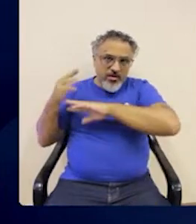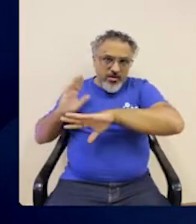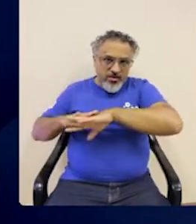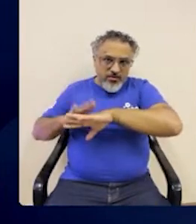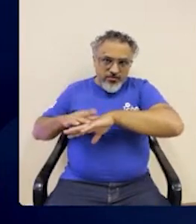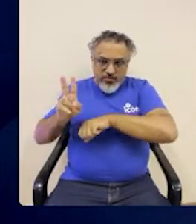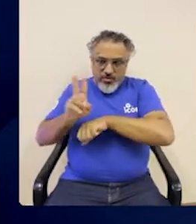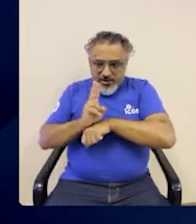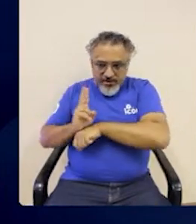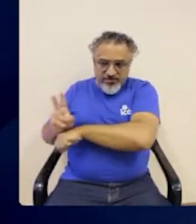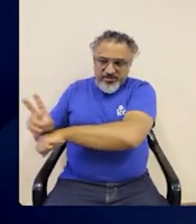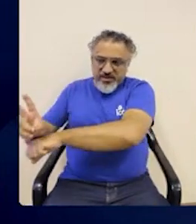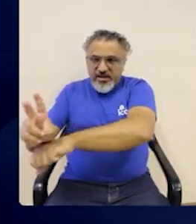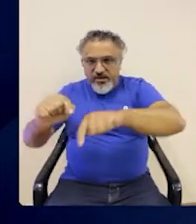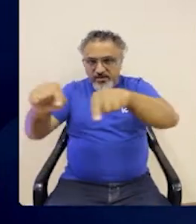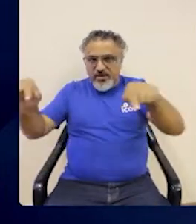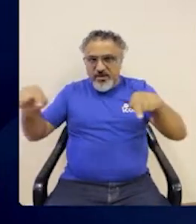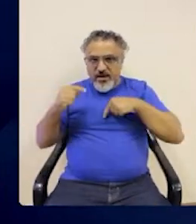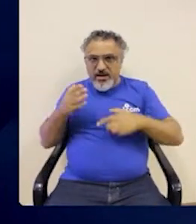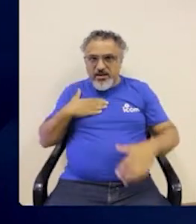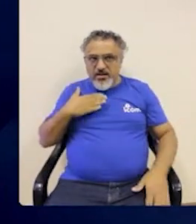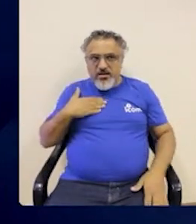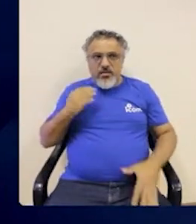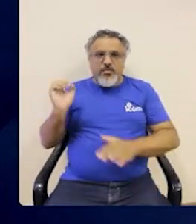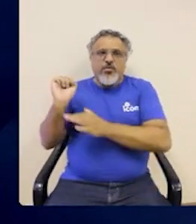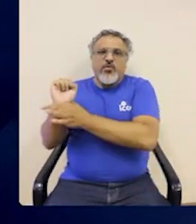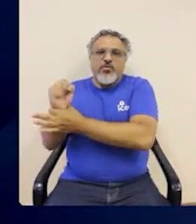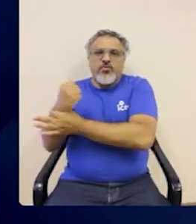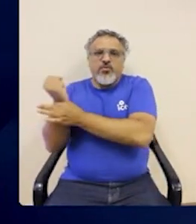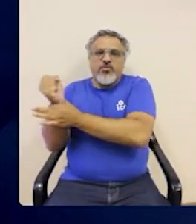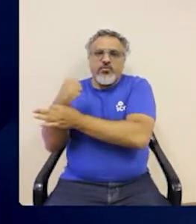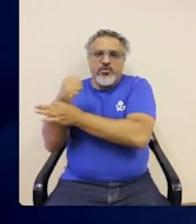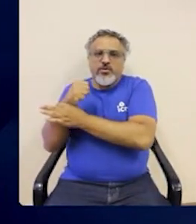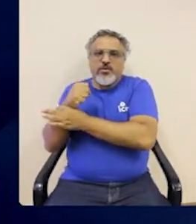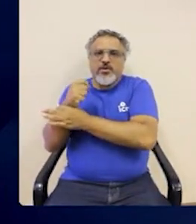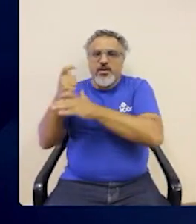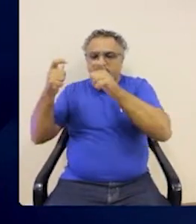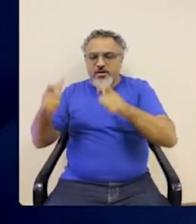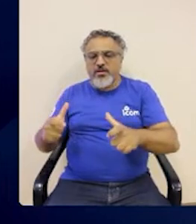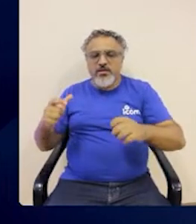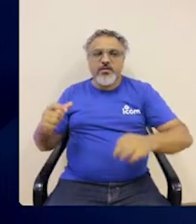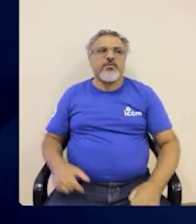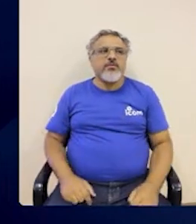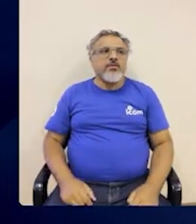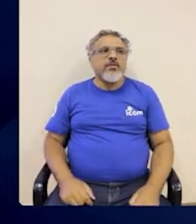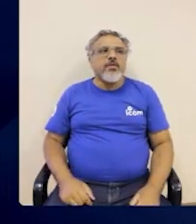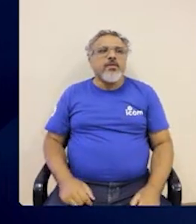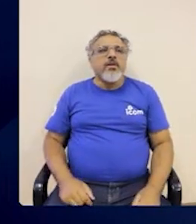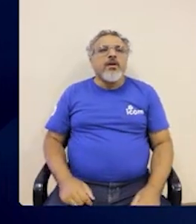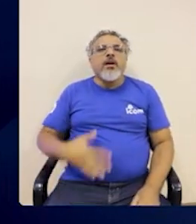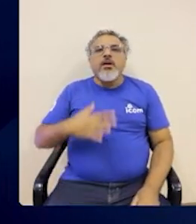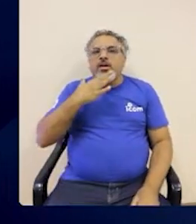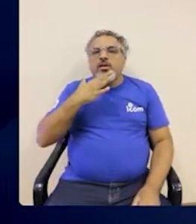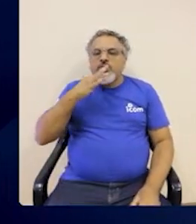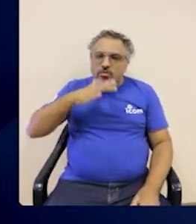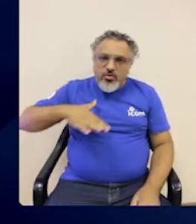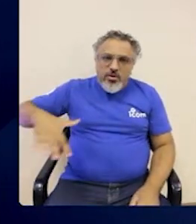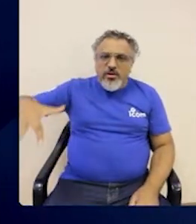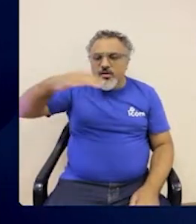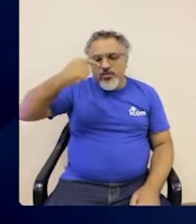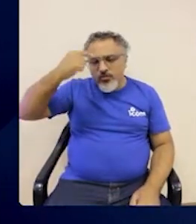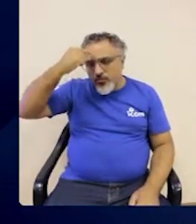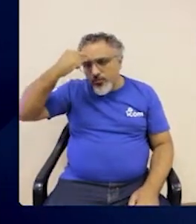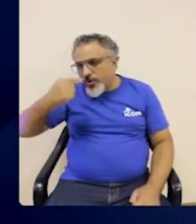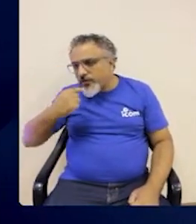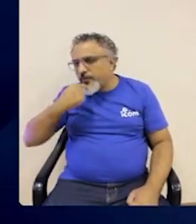sanitária de mim, enquanto fisioterapeuta daquela unidade. E aí, conhecendo o perfil, conhecendo as